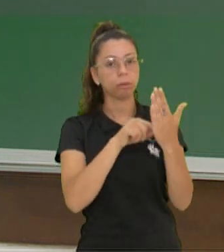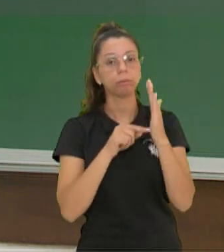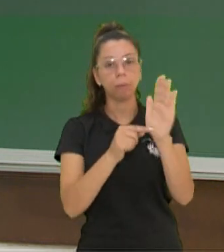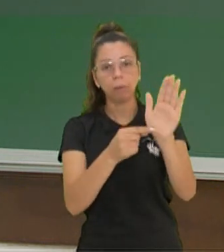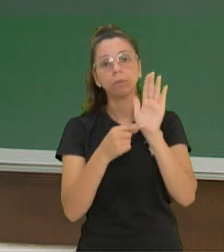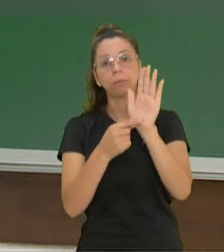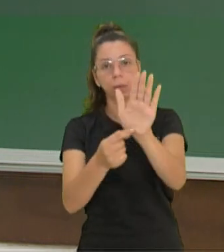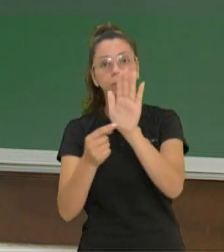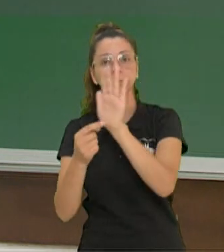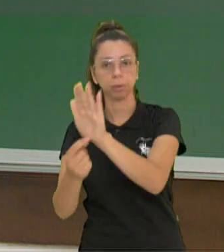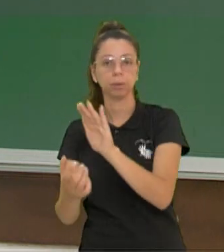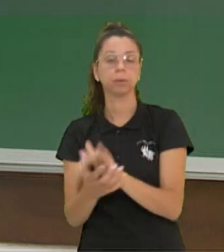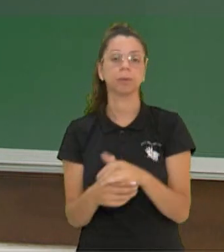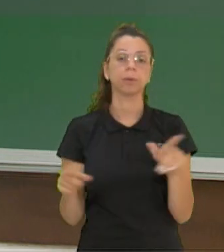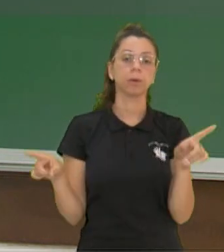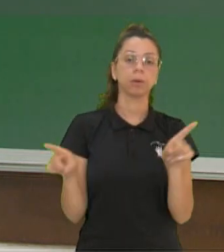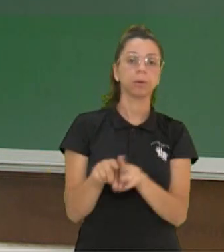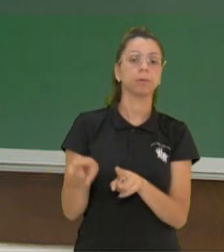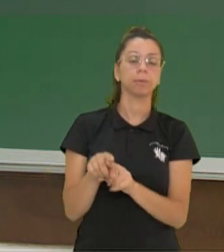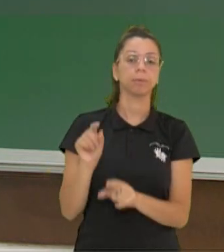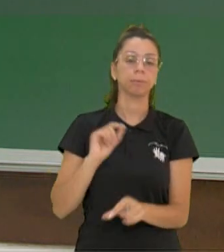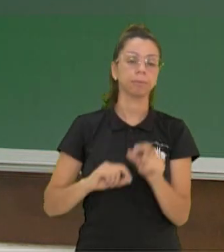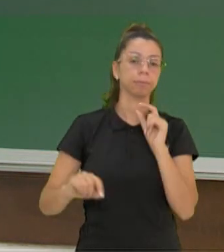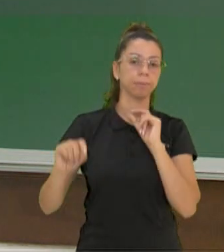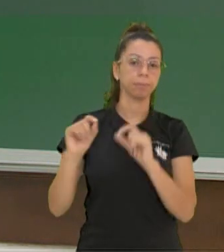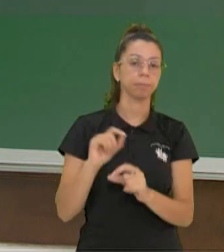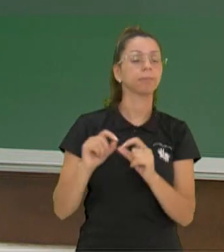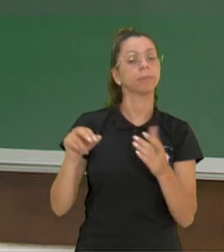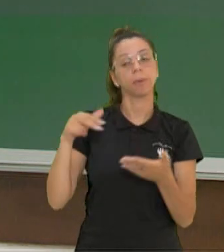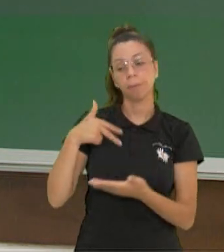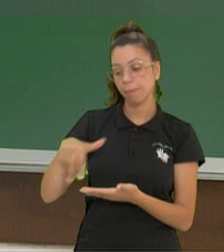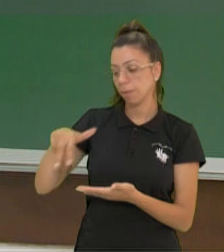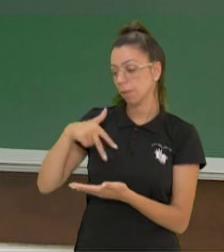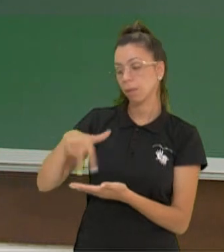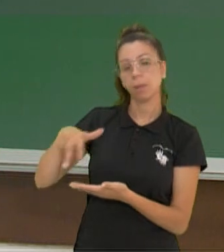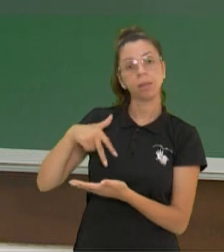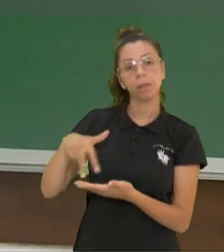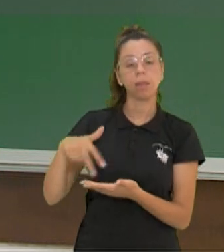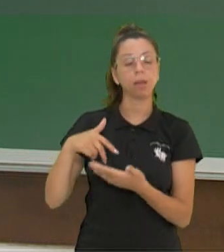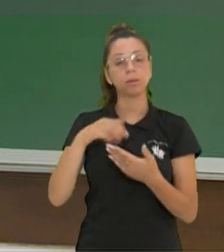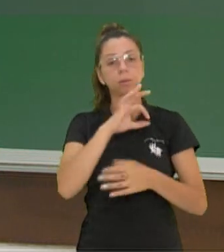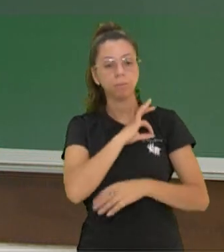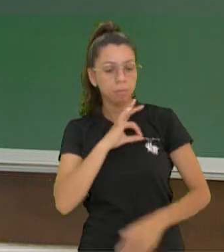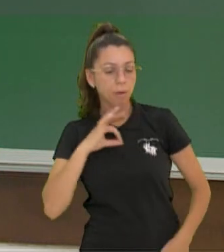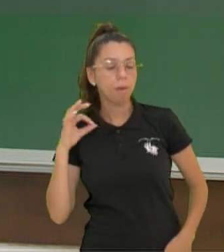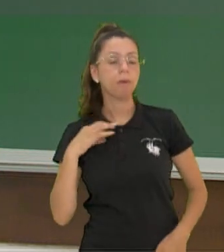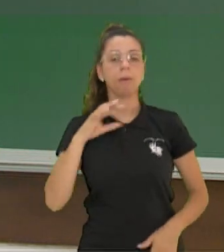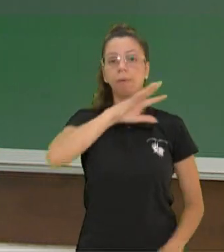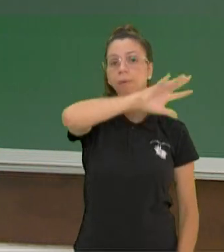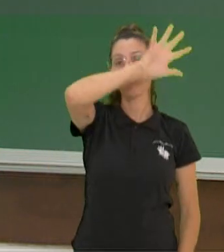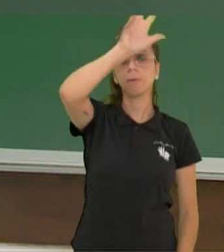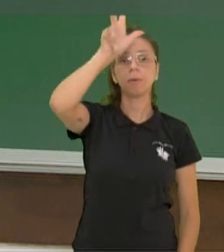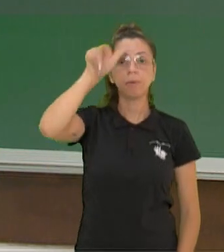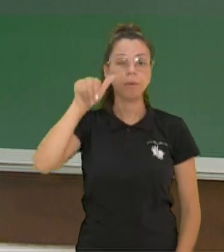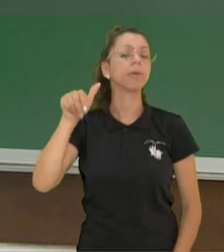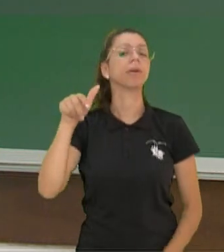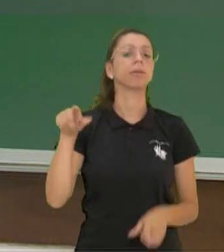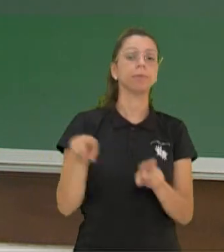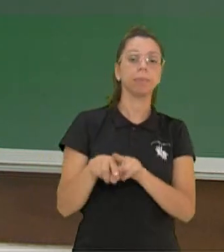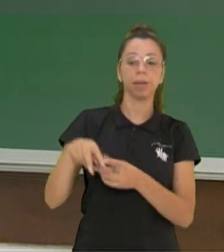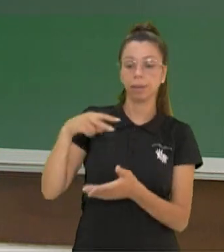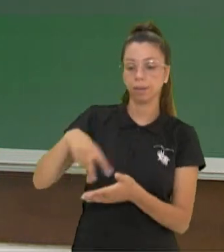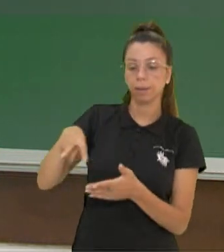aula passada. E a gente viu a questão da dança, né? Os adereços, que a dança é utilizada na guerra,